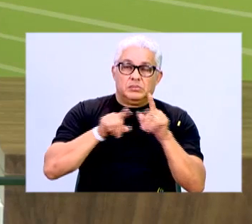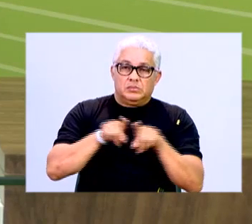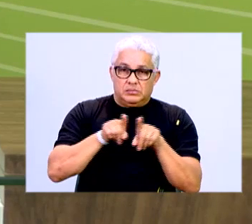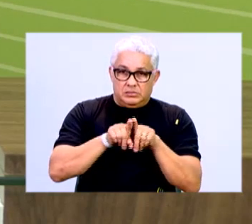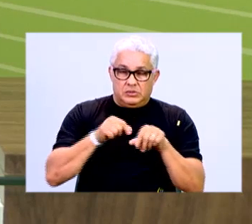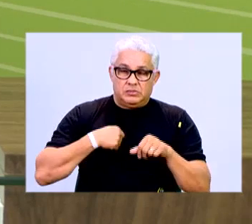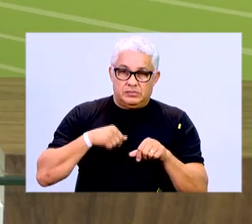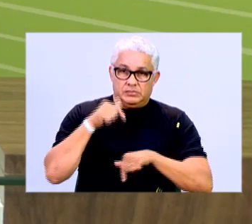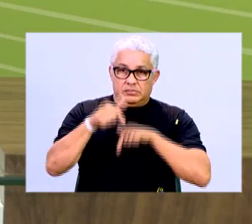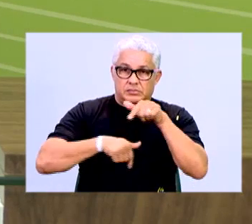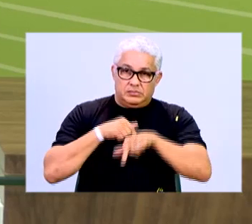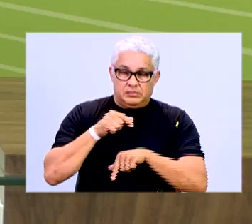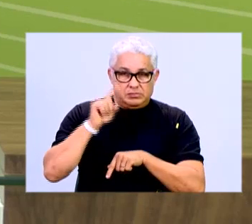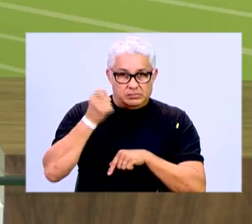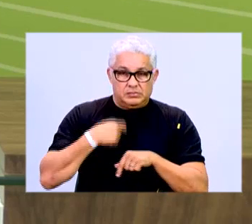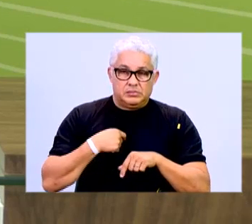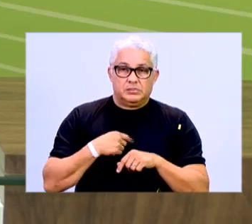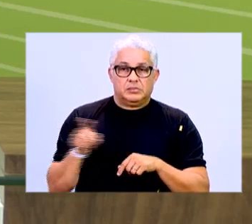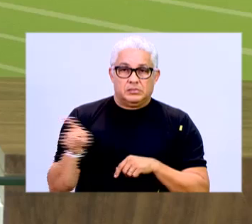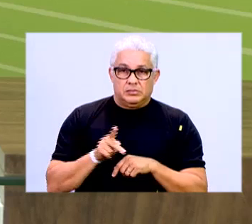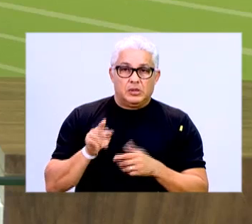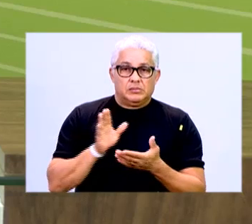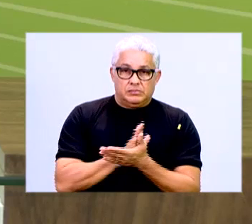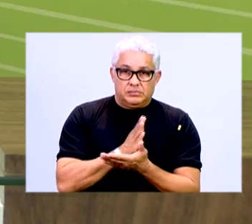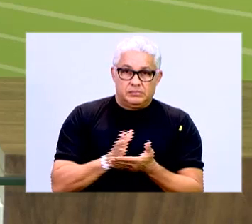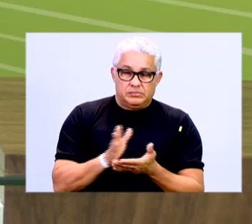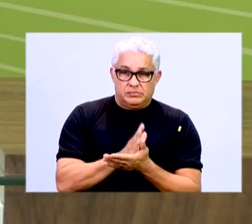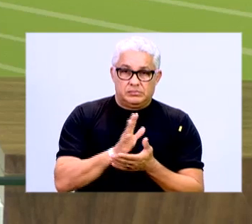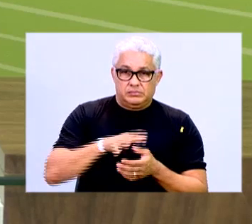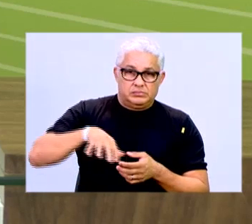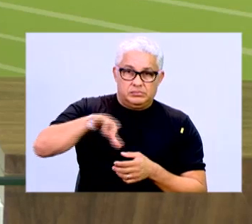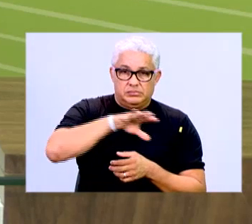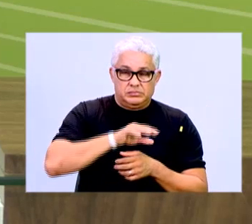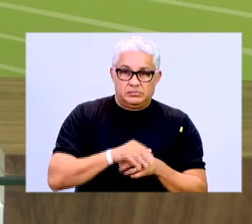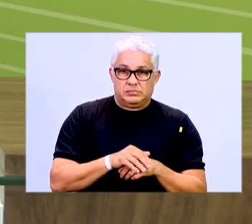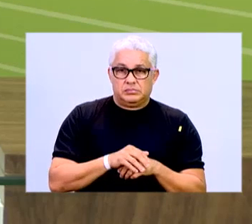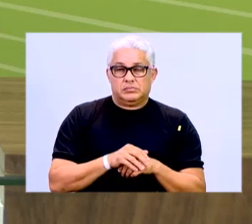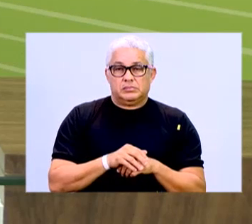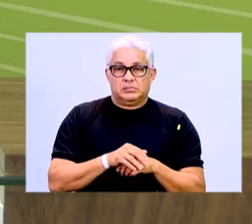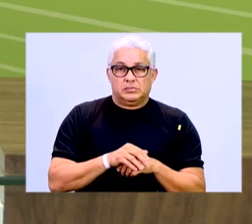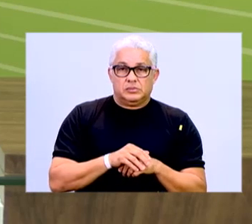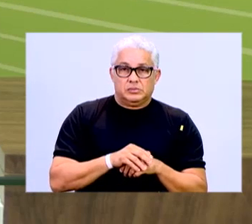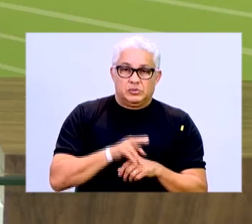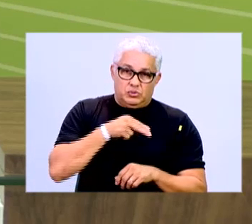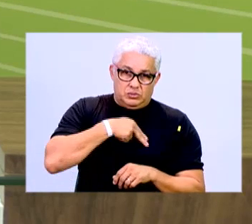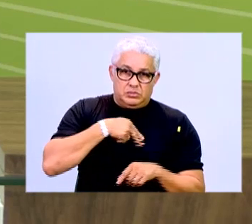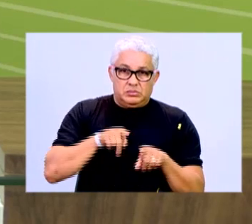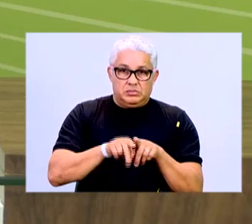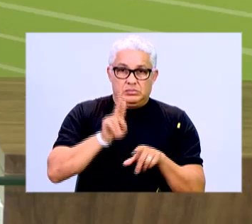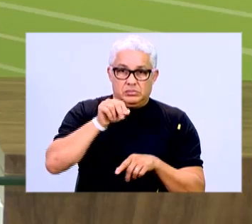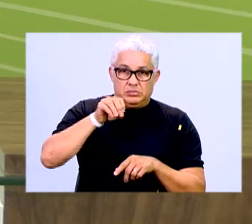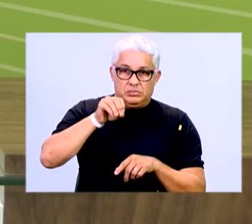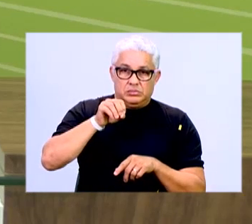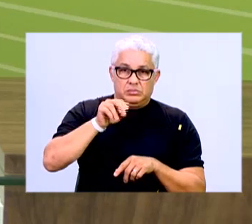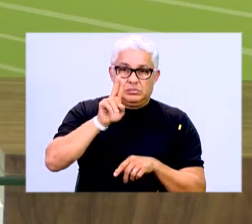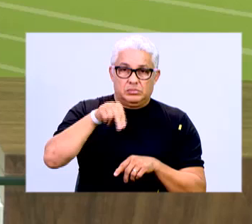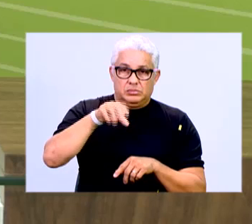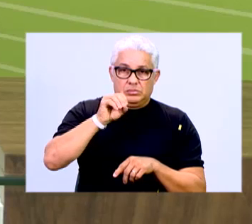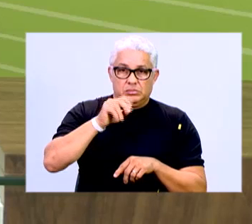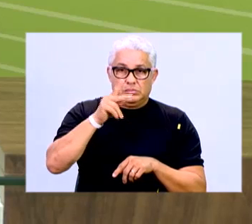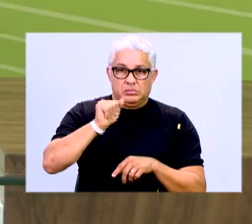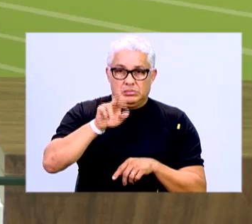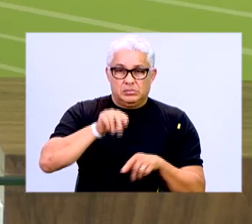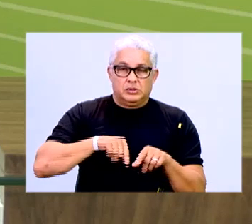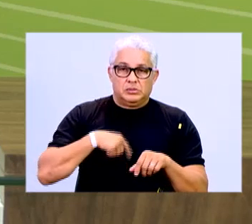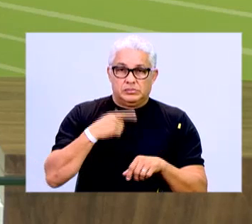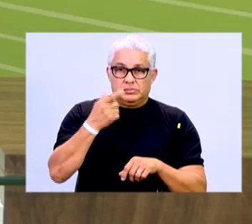Trabalhei também em docência em algumas áreas, Unopar, Unip, e cursei 3